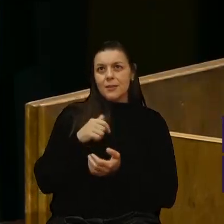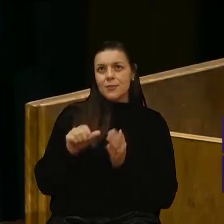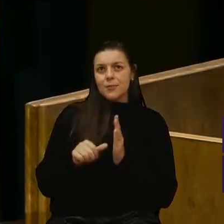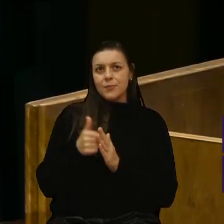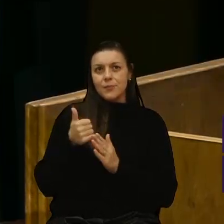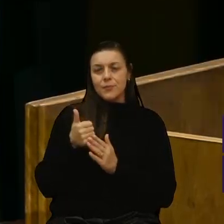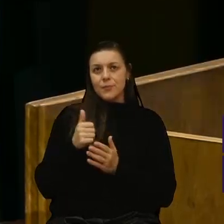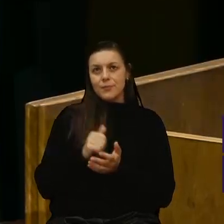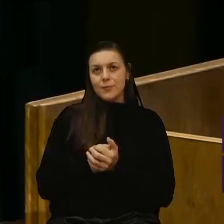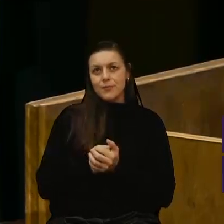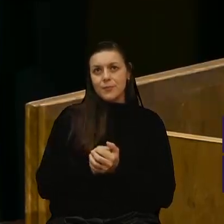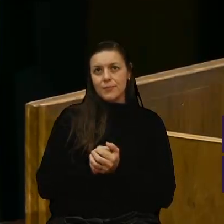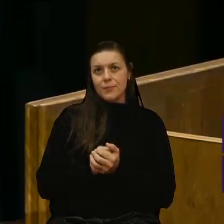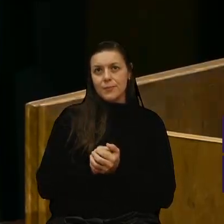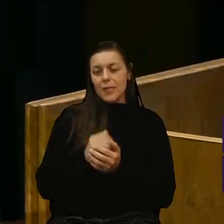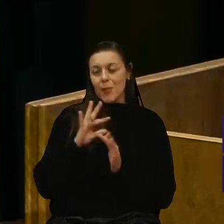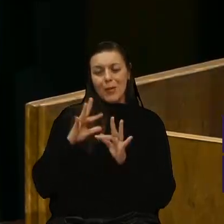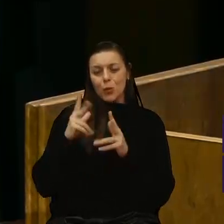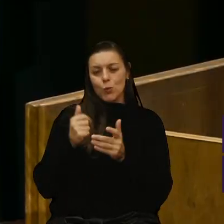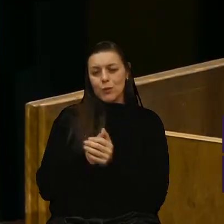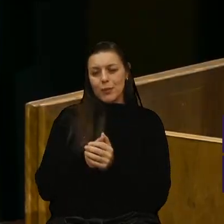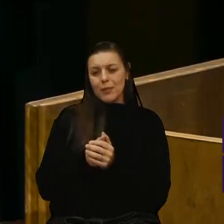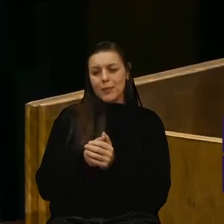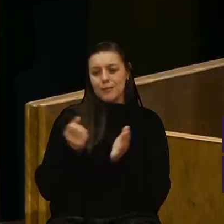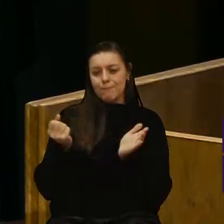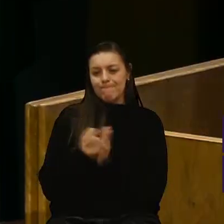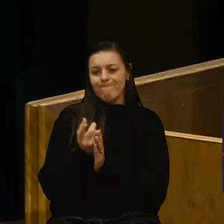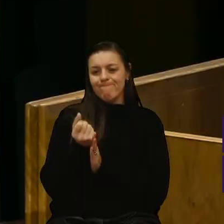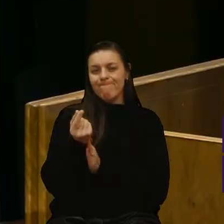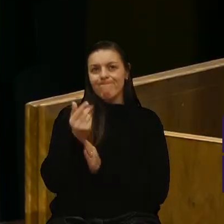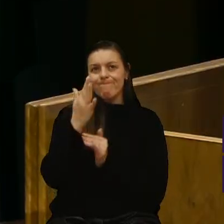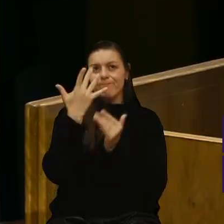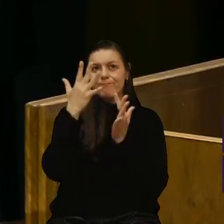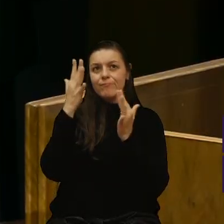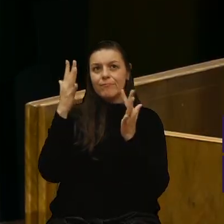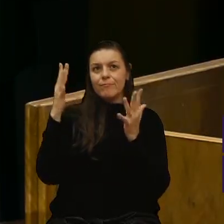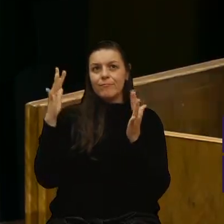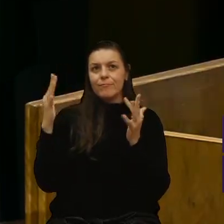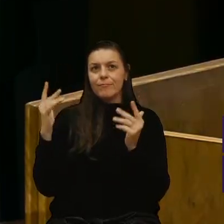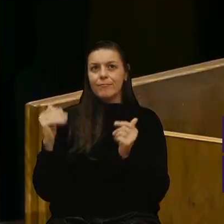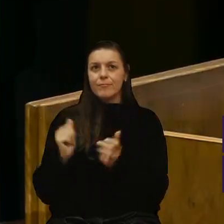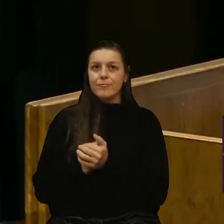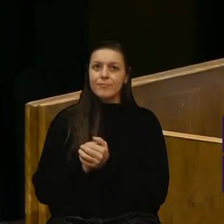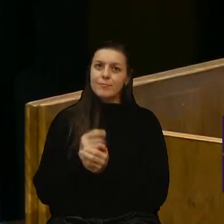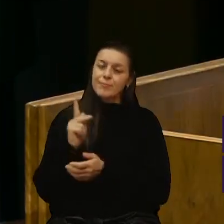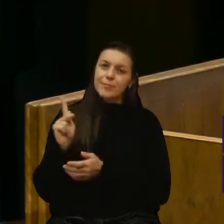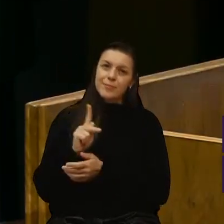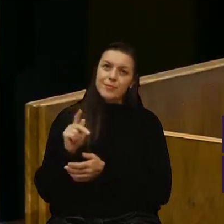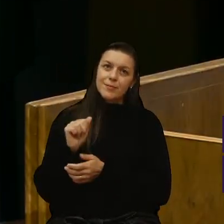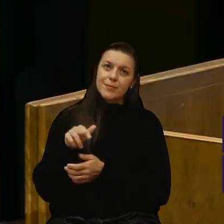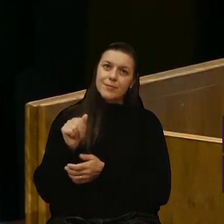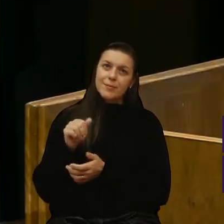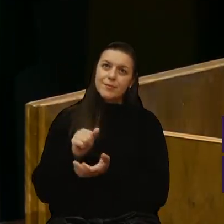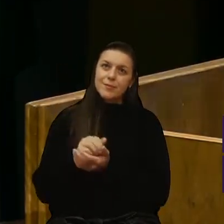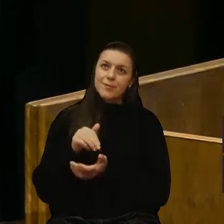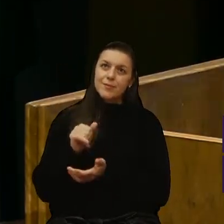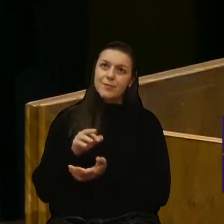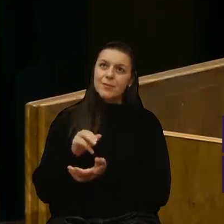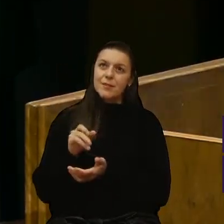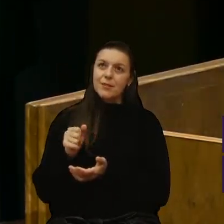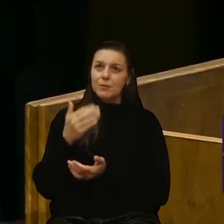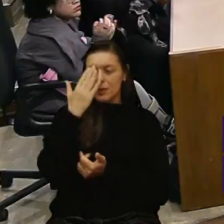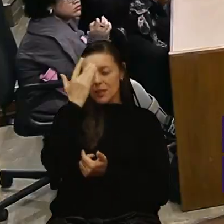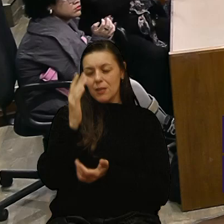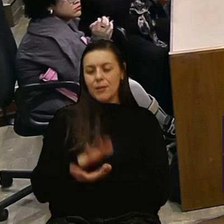melhor para todos e para todas. Vida longa e parabéns à nossa querida amiga e professora Ana Maria Camardello. Muito